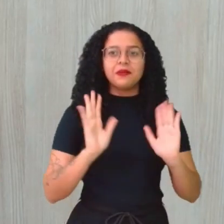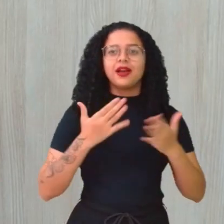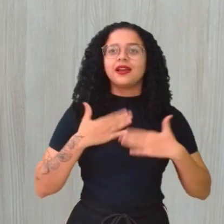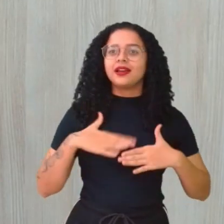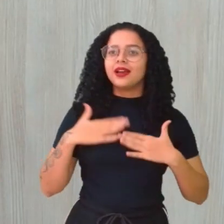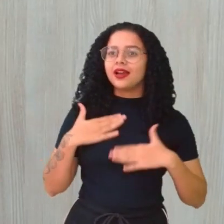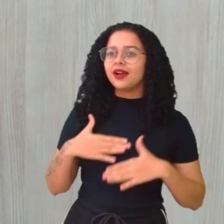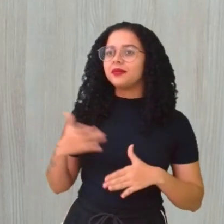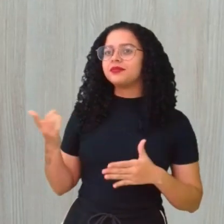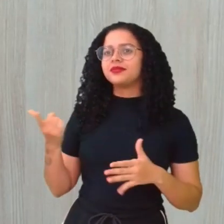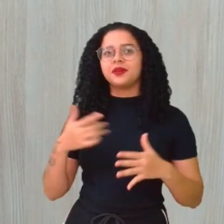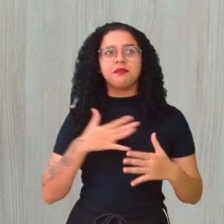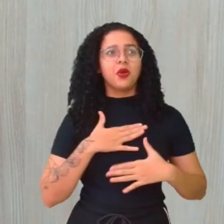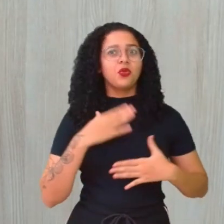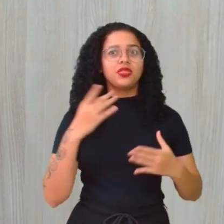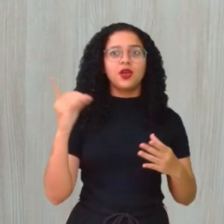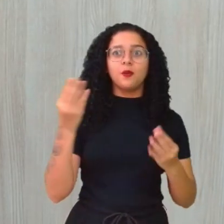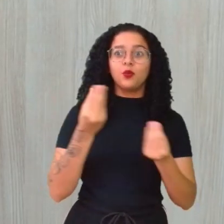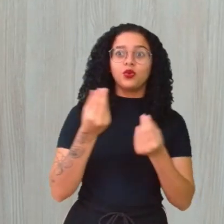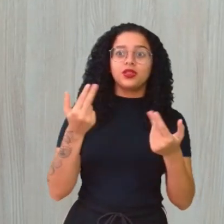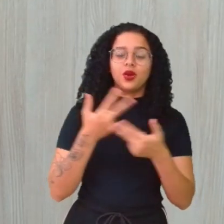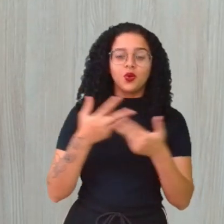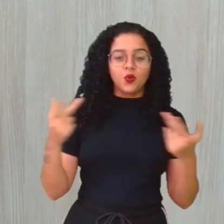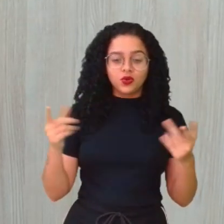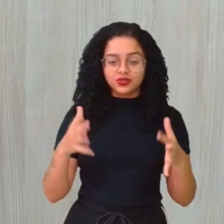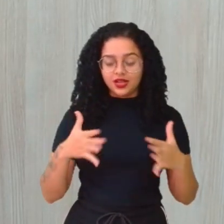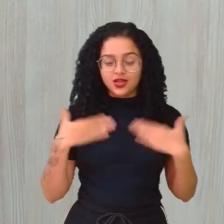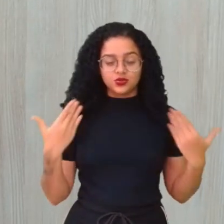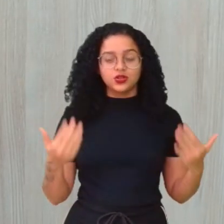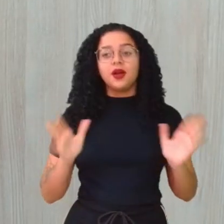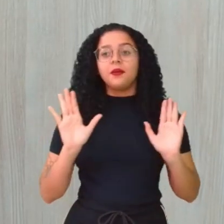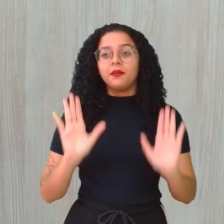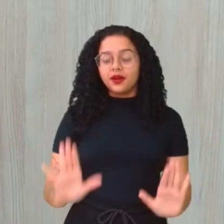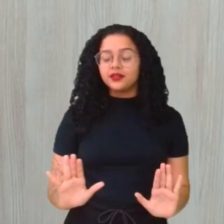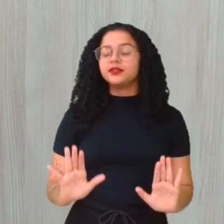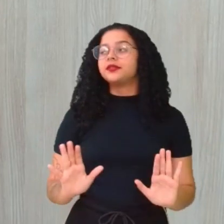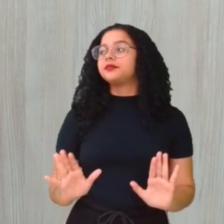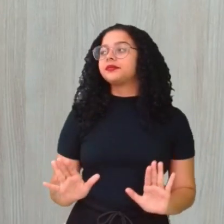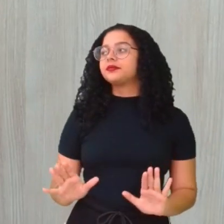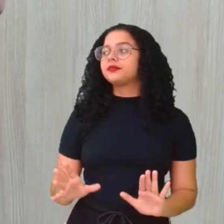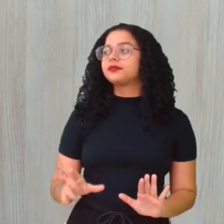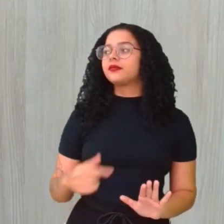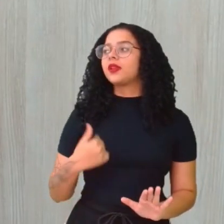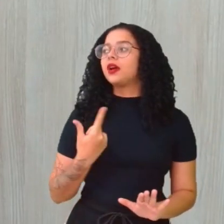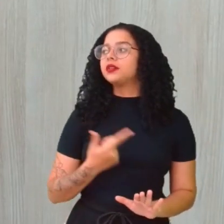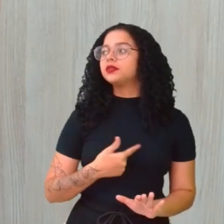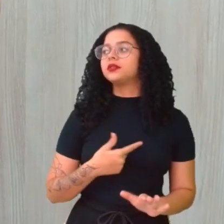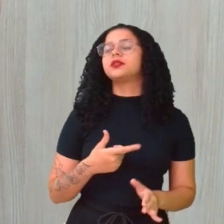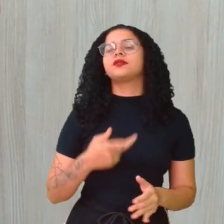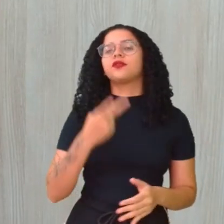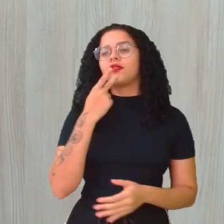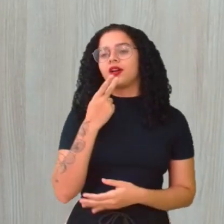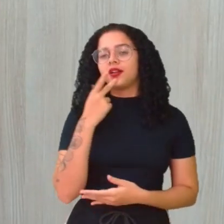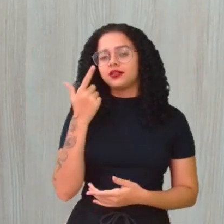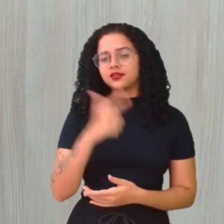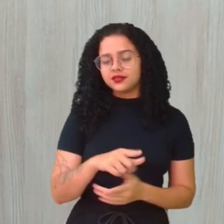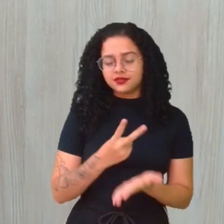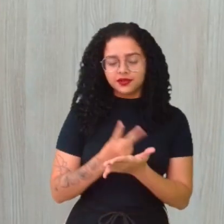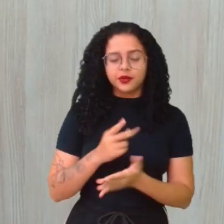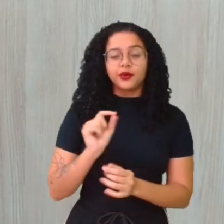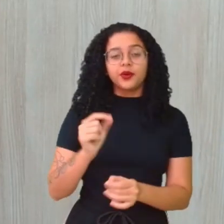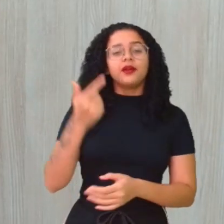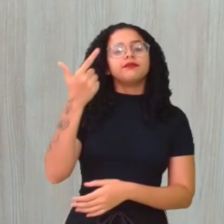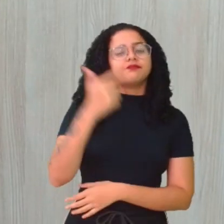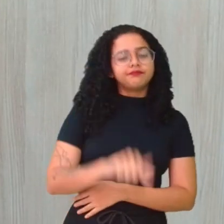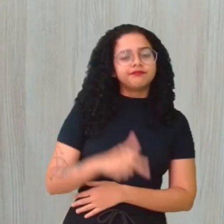podem estar, assim, meu Deus, muita coisa, meio assustado, mas, gente, como a gente vem falando, é a repetição,